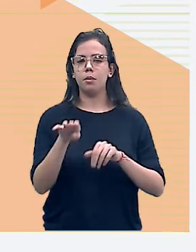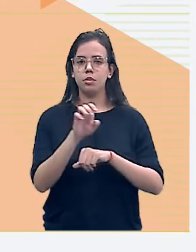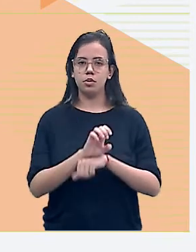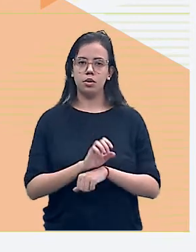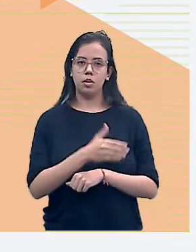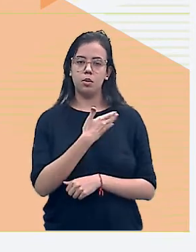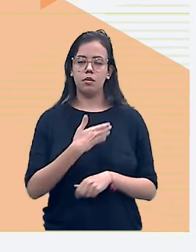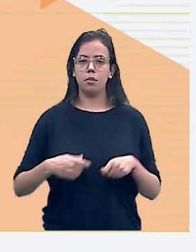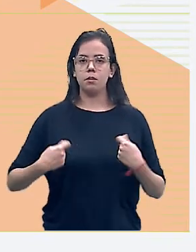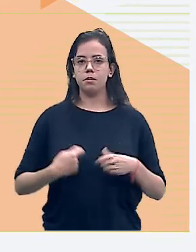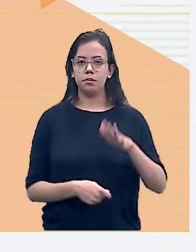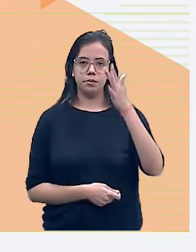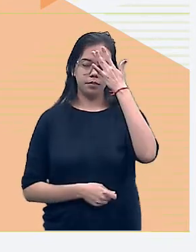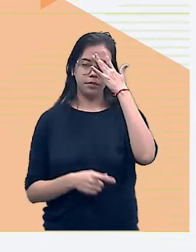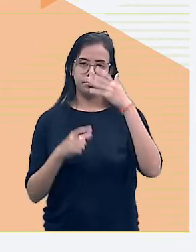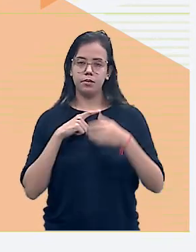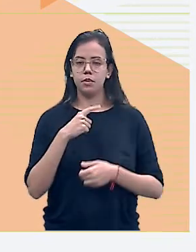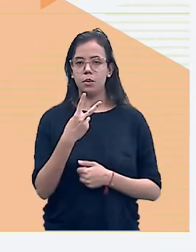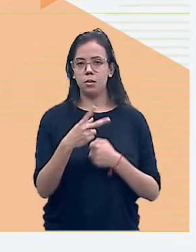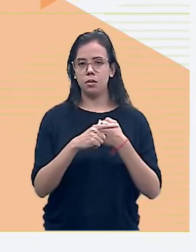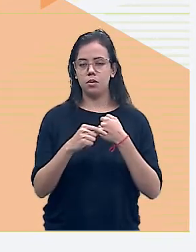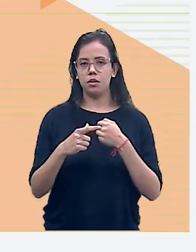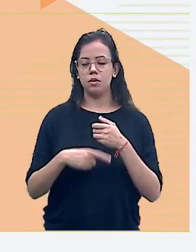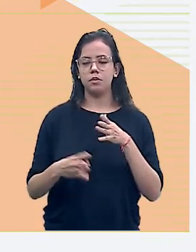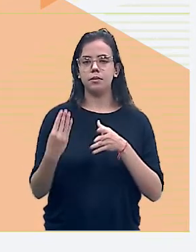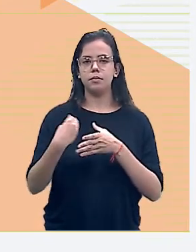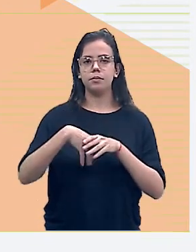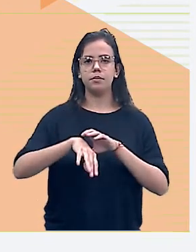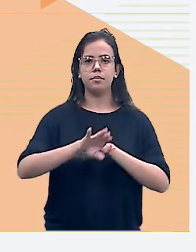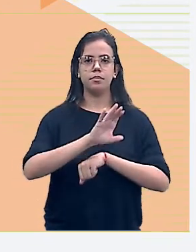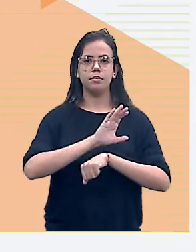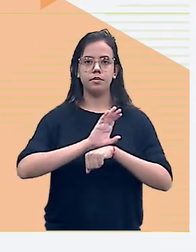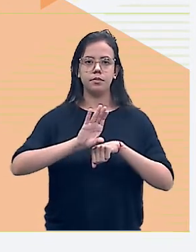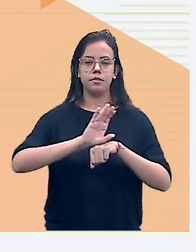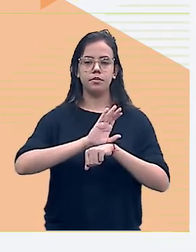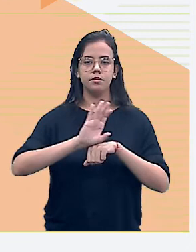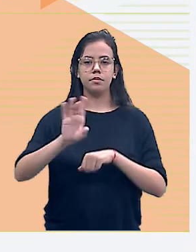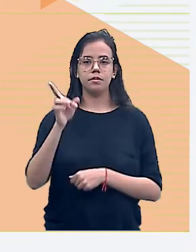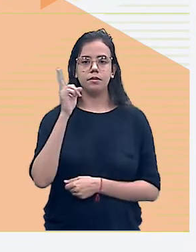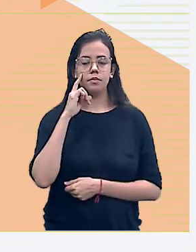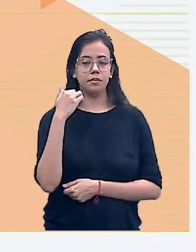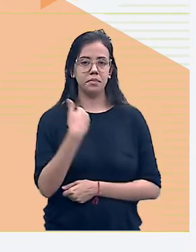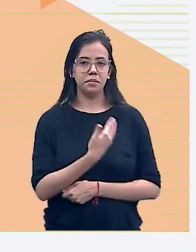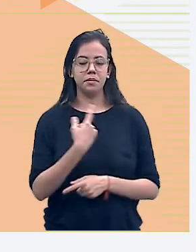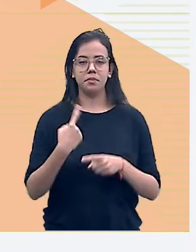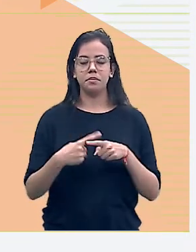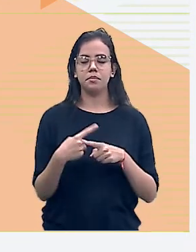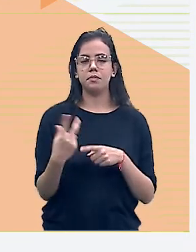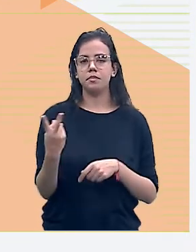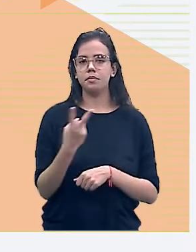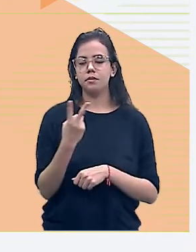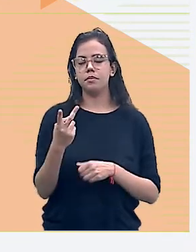decorar mesmo esses dois artigos da Constituição veja aqui porque só dois artigos porque o artigo